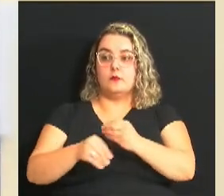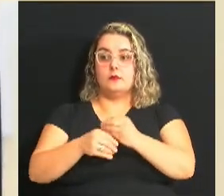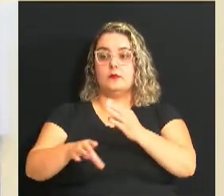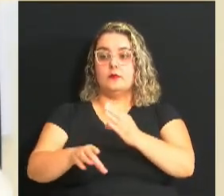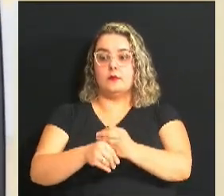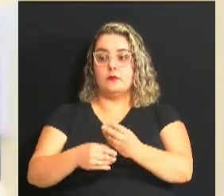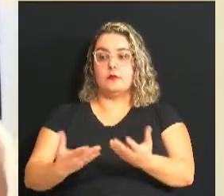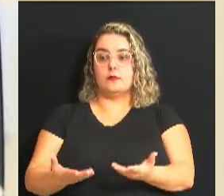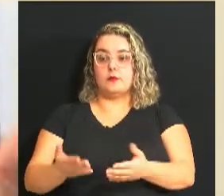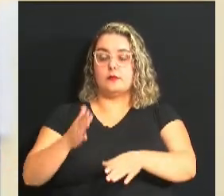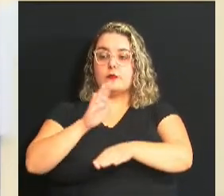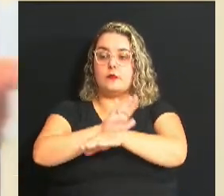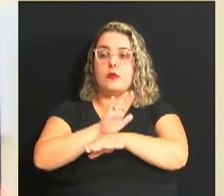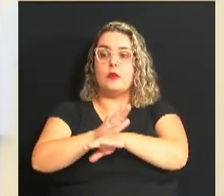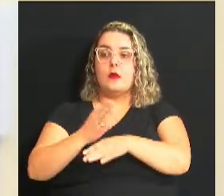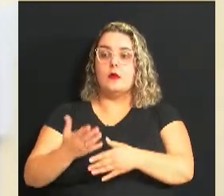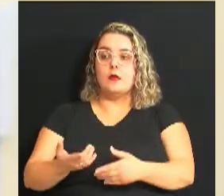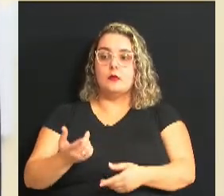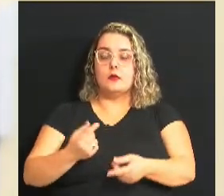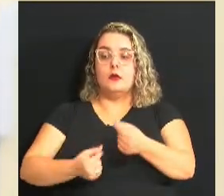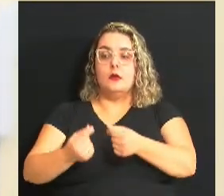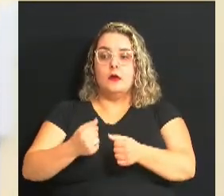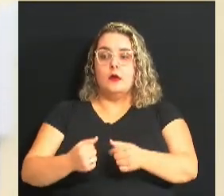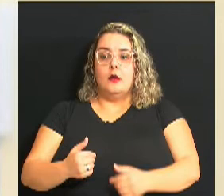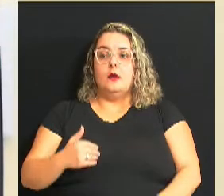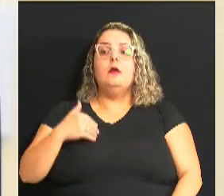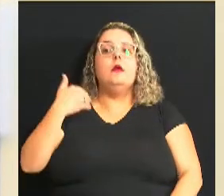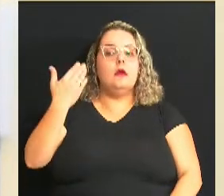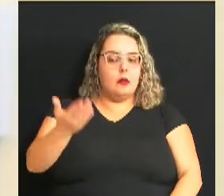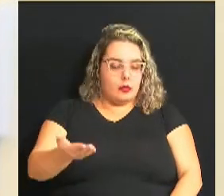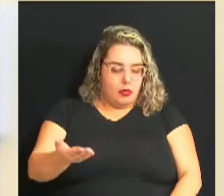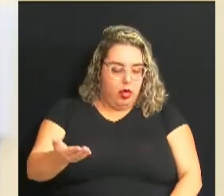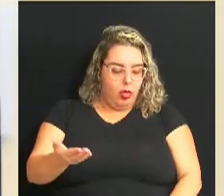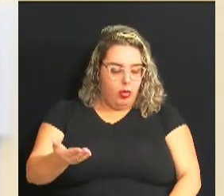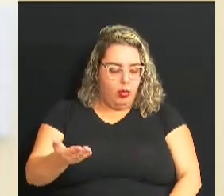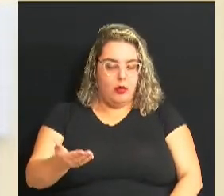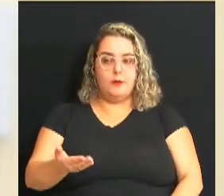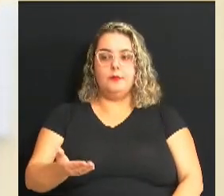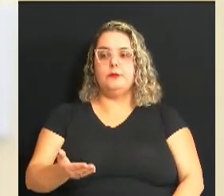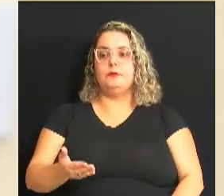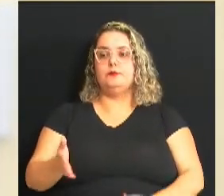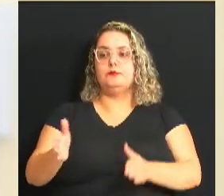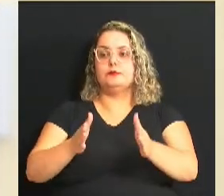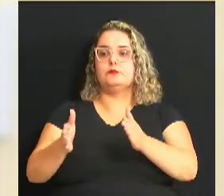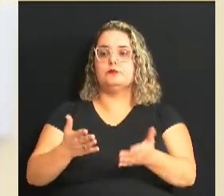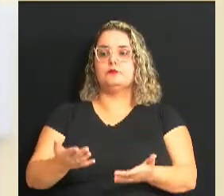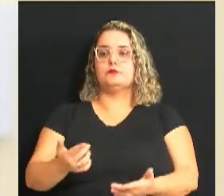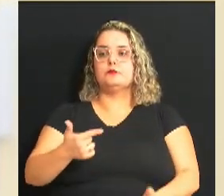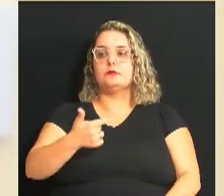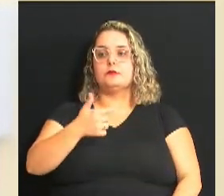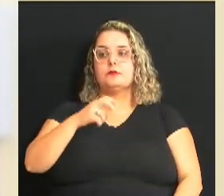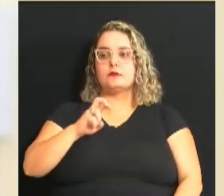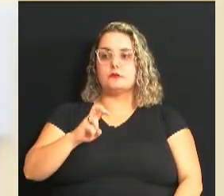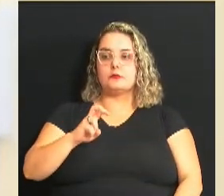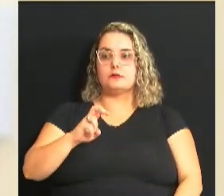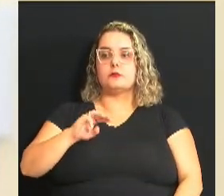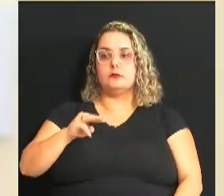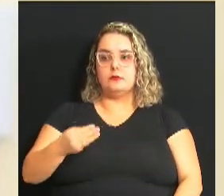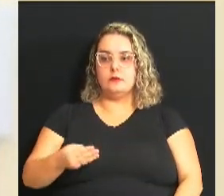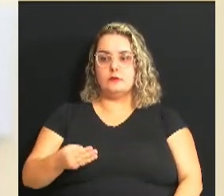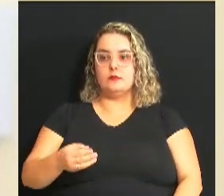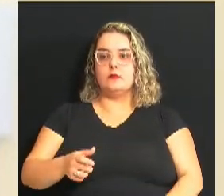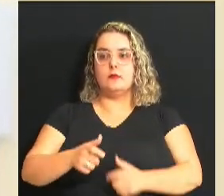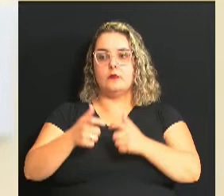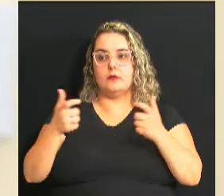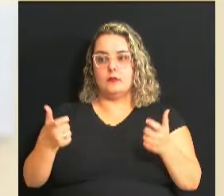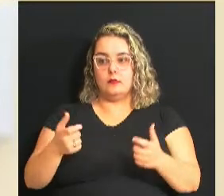para o orçamento que vai compor a segunda etapa, que deve estar em torno de 25 milhões. Eu acho que a grande